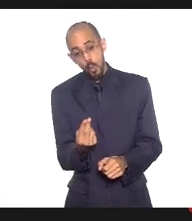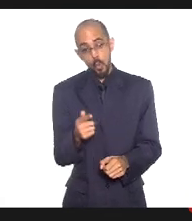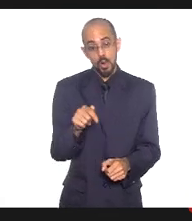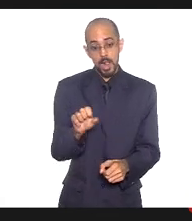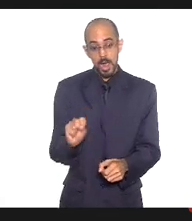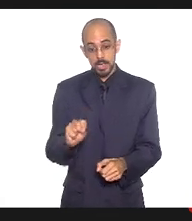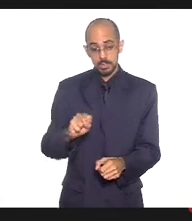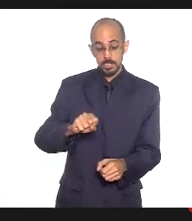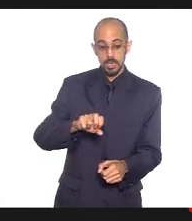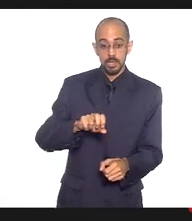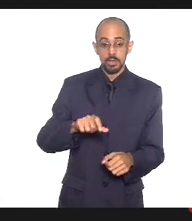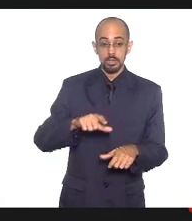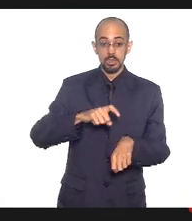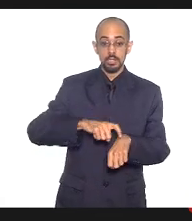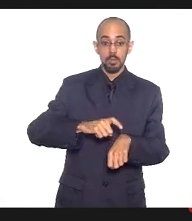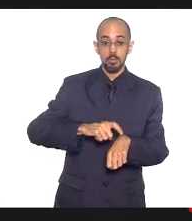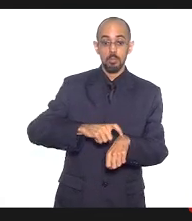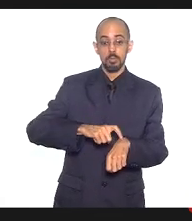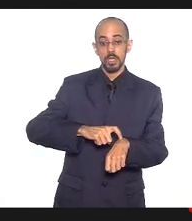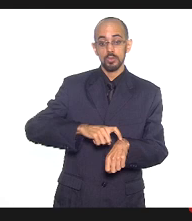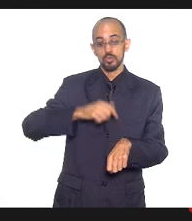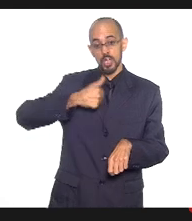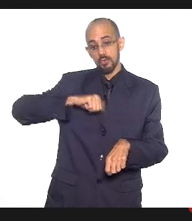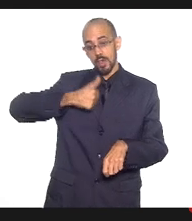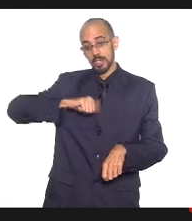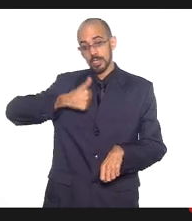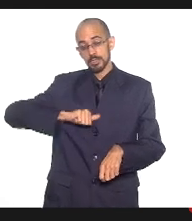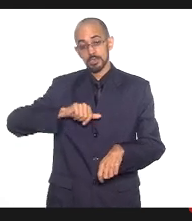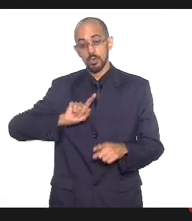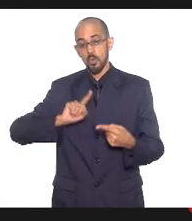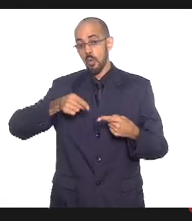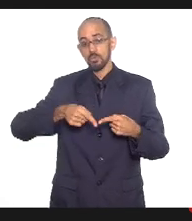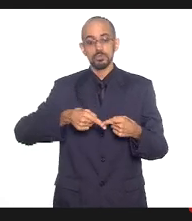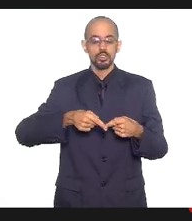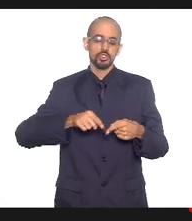de avaliação que tem o objetivo de